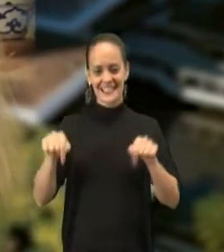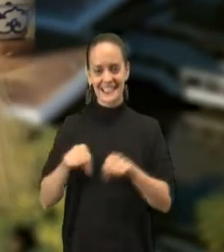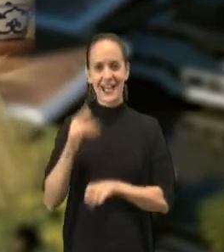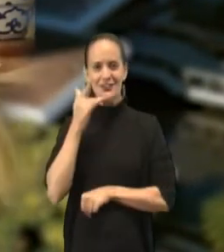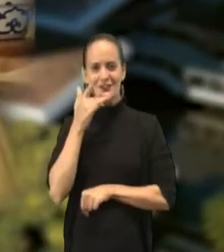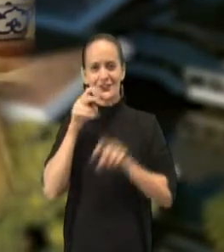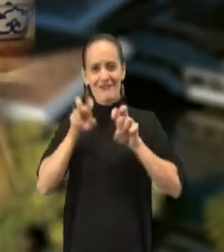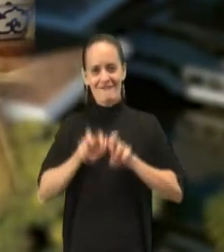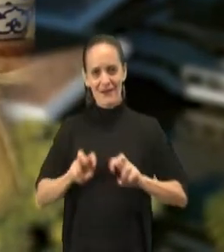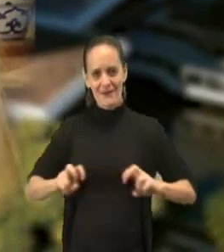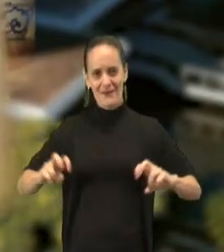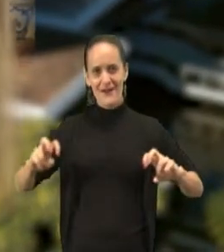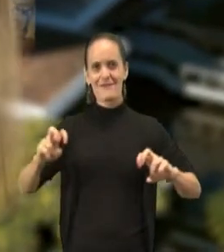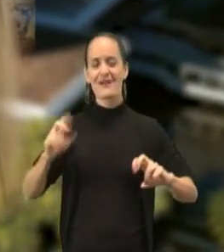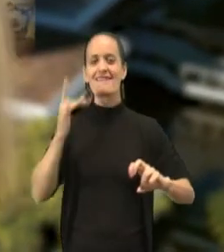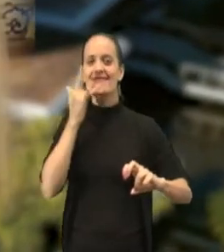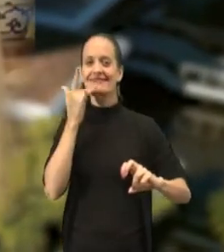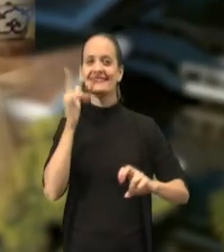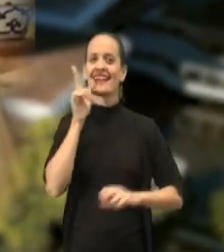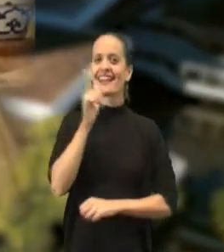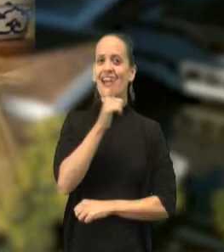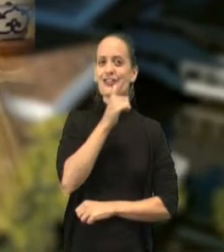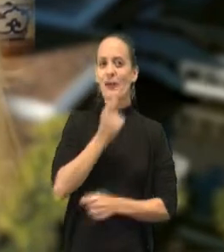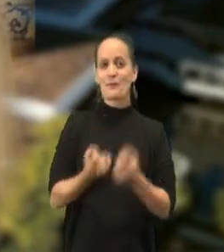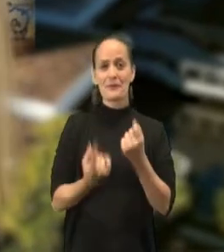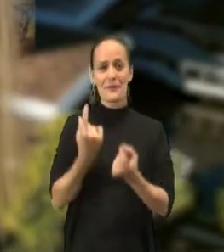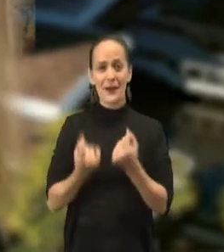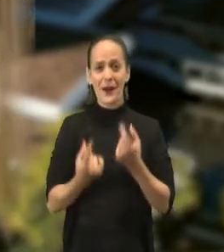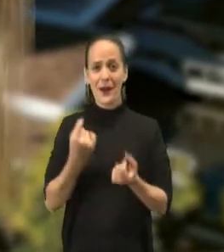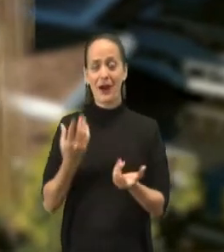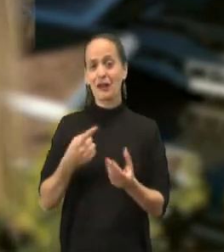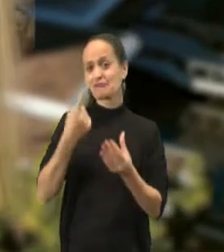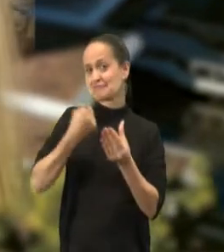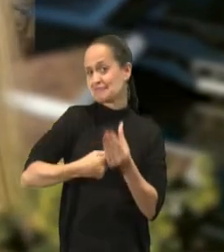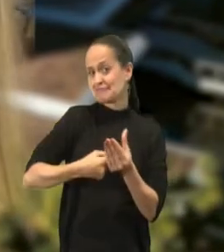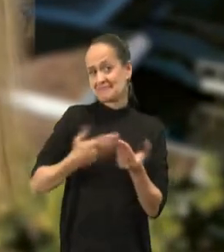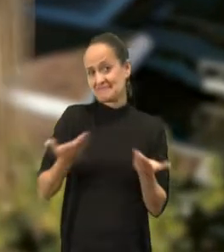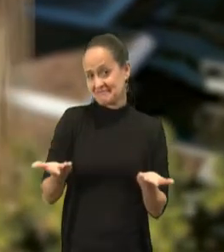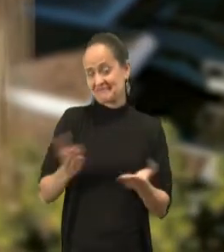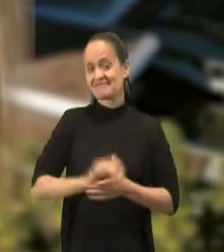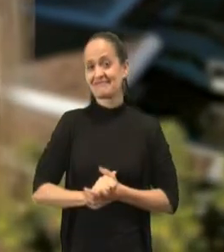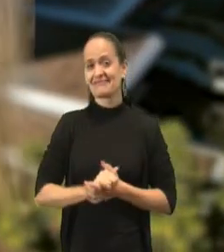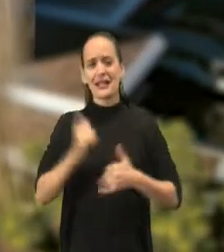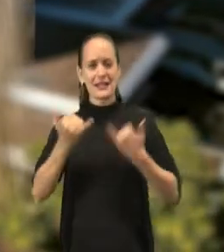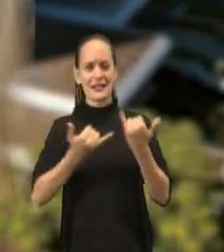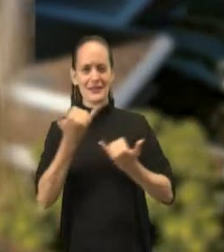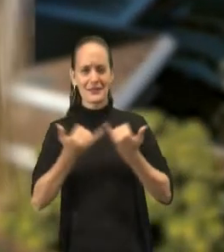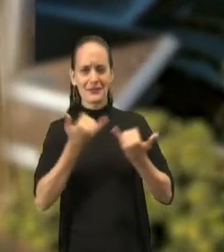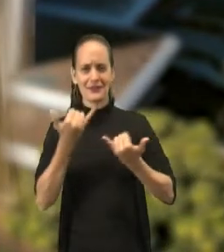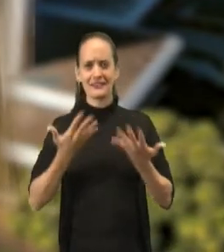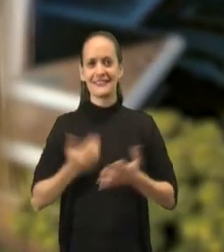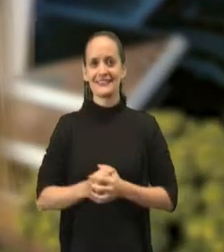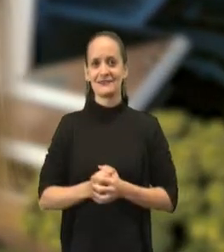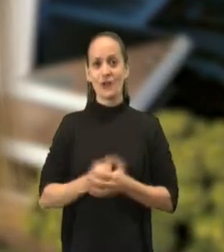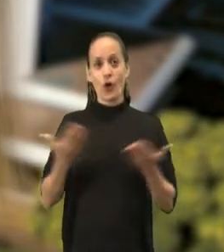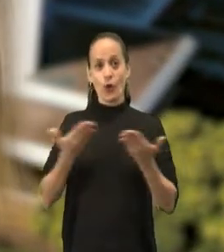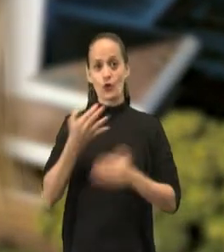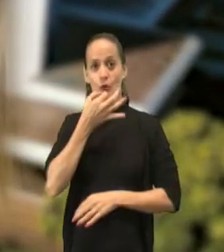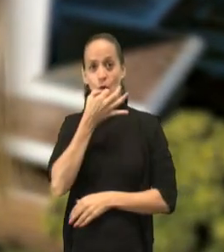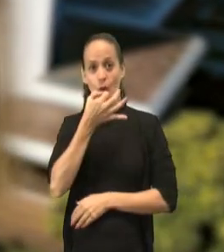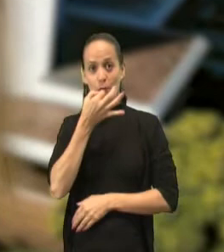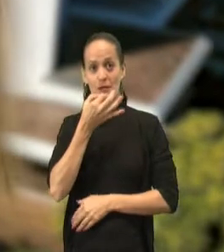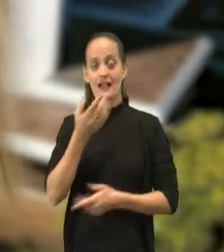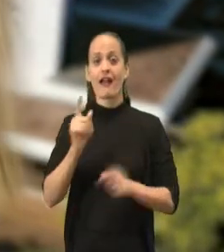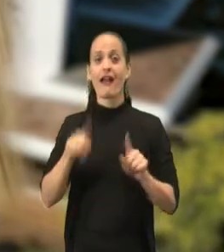da casa, preparar um lanche especial, uma pipoca, um cachorro quente e brincar. Hoje eu sugiro o jogo